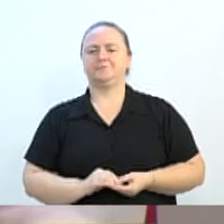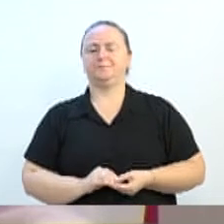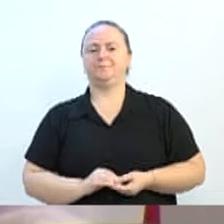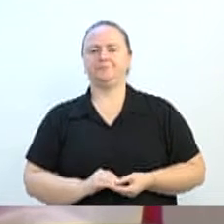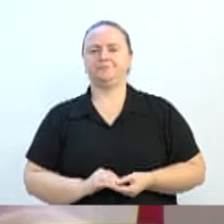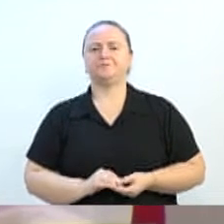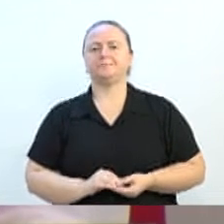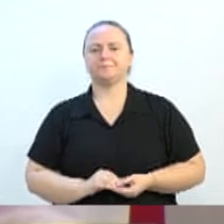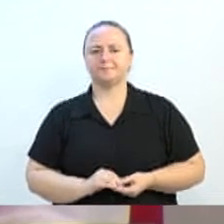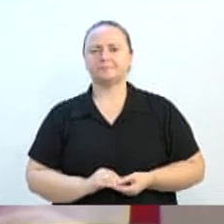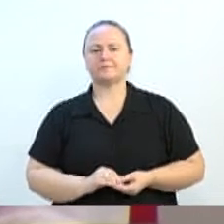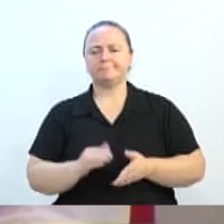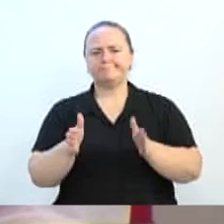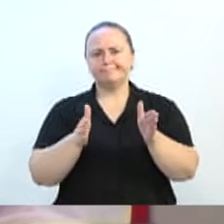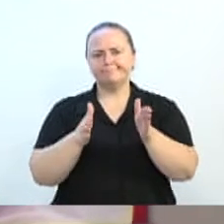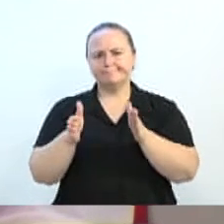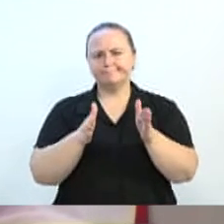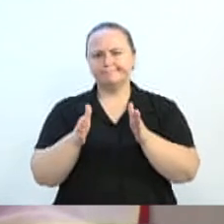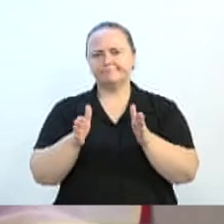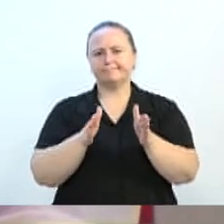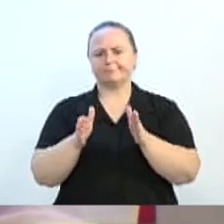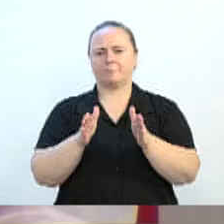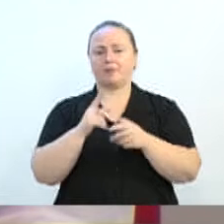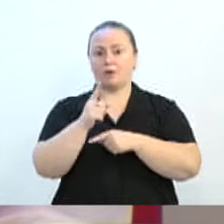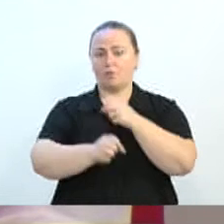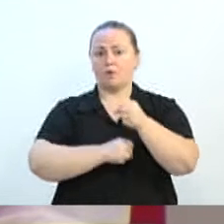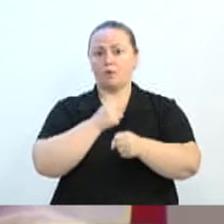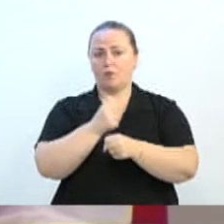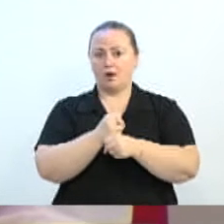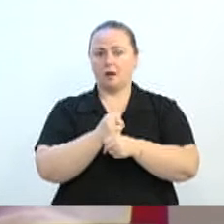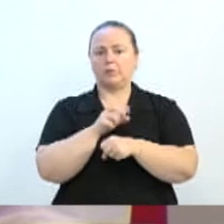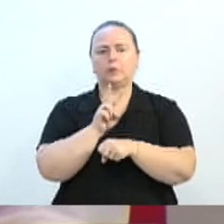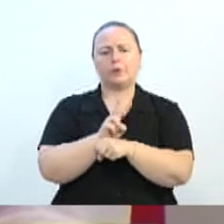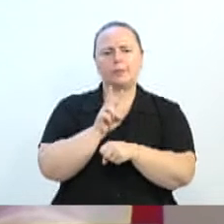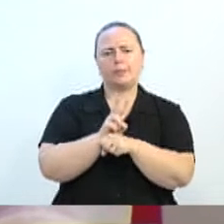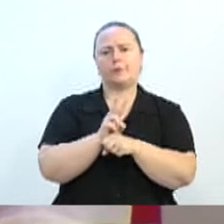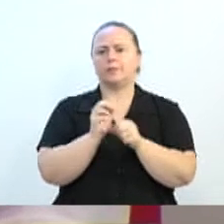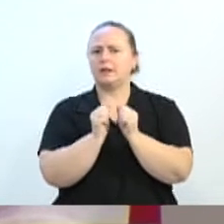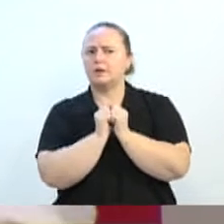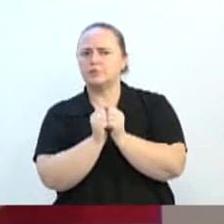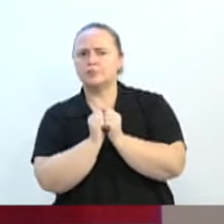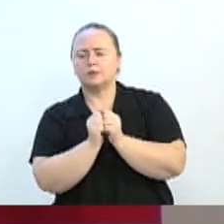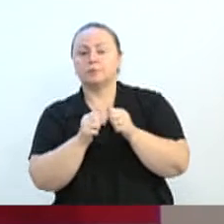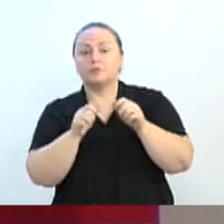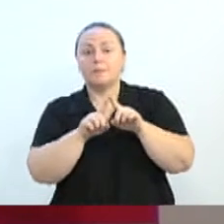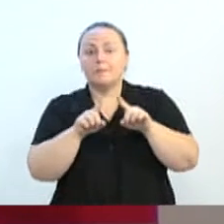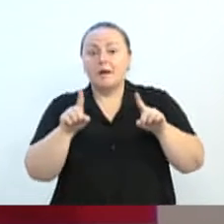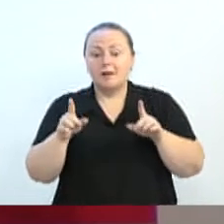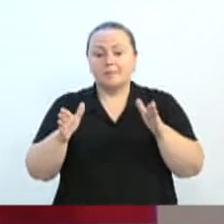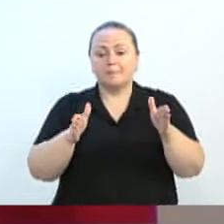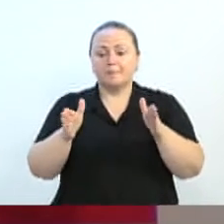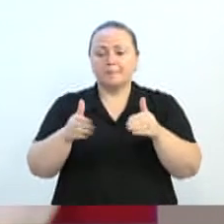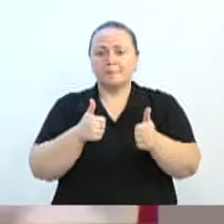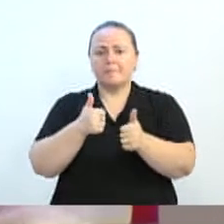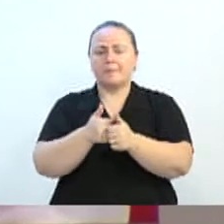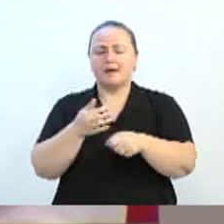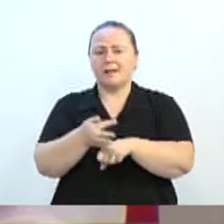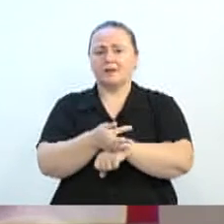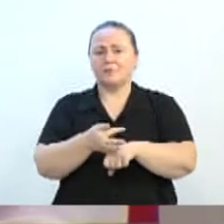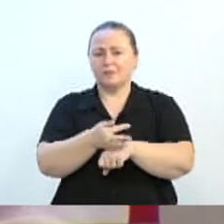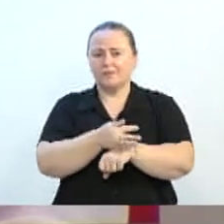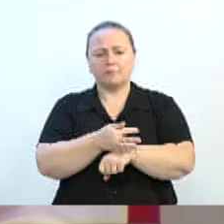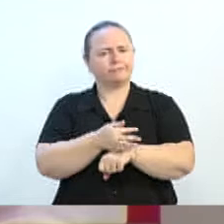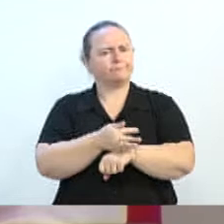um ótimo Guardião da casa era um companheiro chegou nesse período algumas famílias que não tem um pingo de